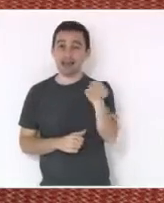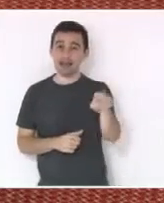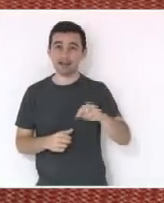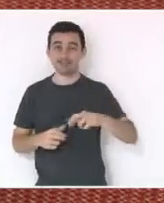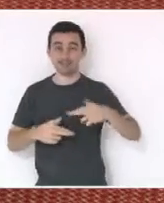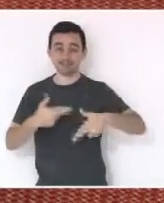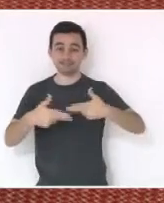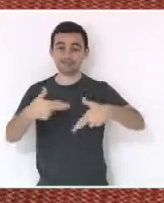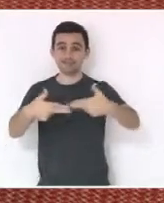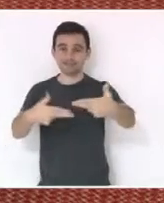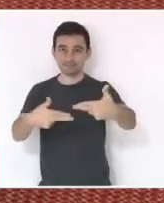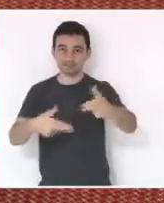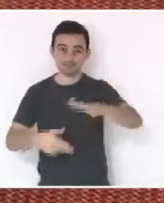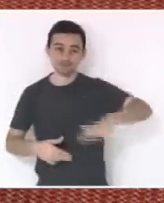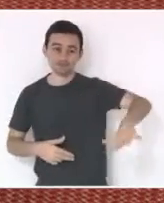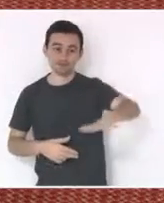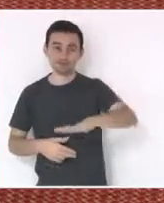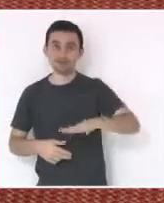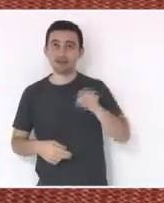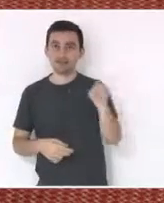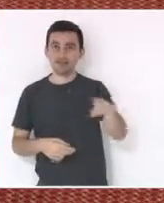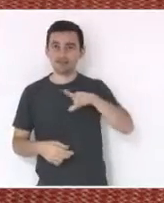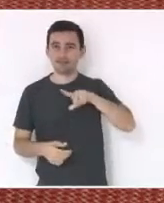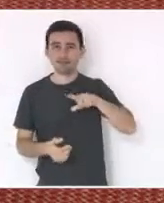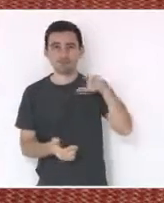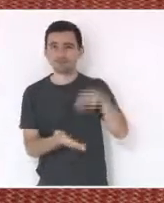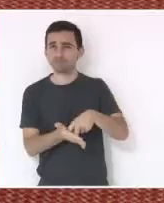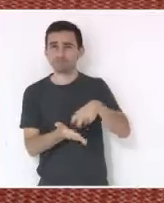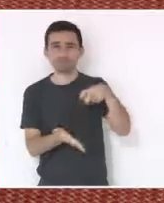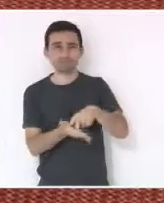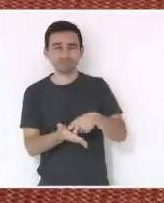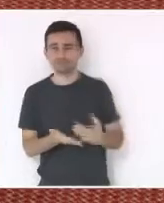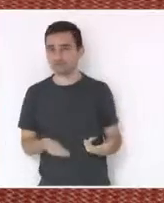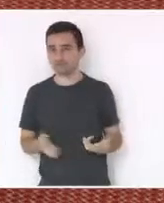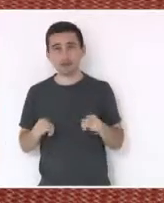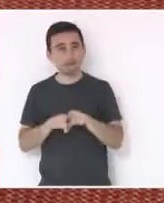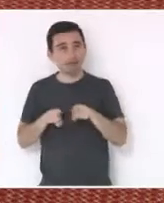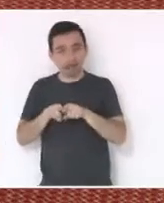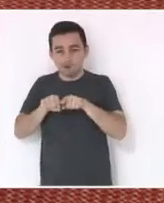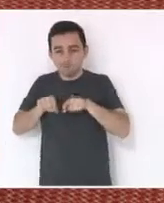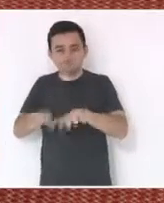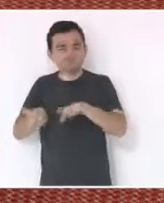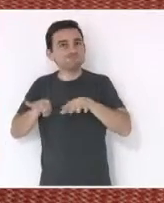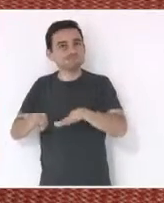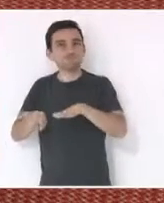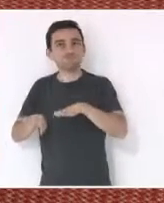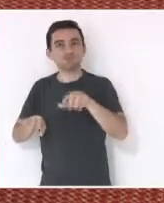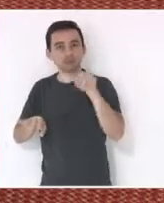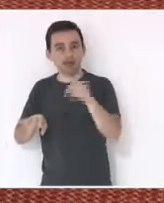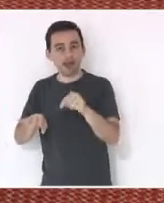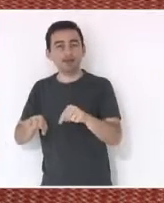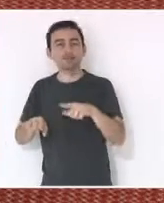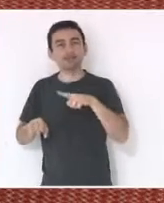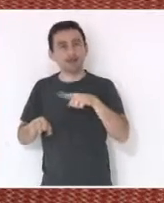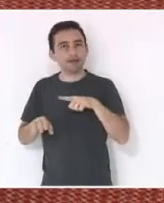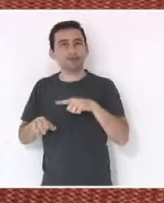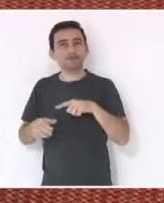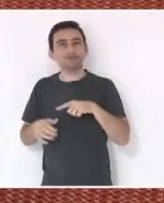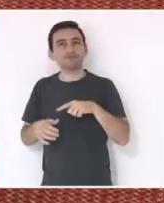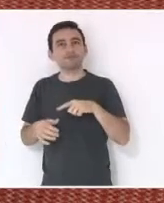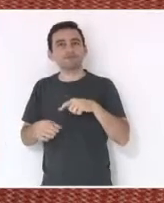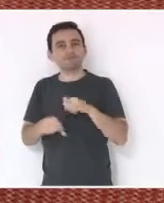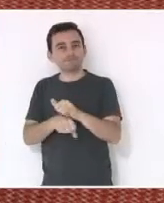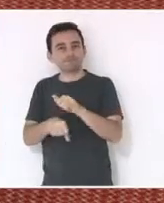ele é severamente penalizado setor têxtil sob pena de ocorrer uma evasão de divisas de